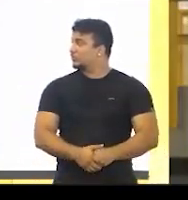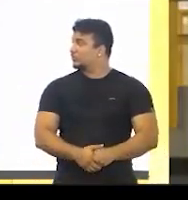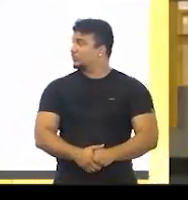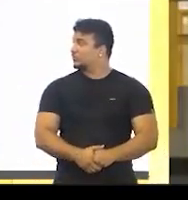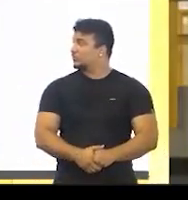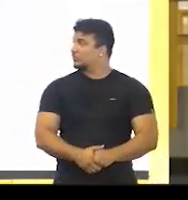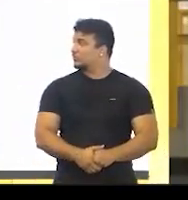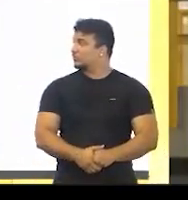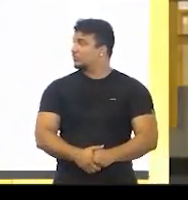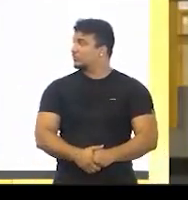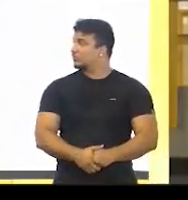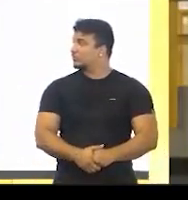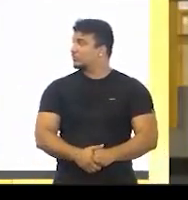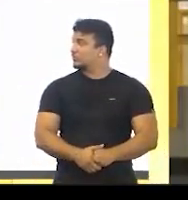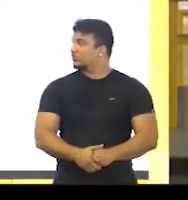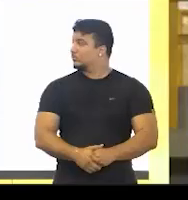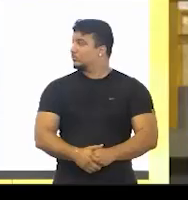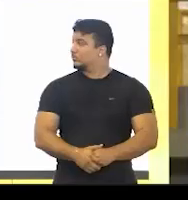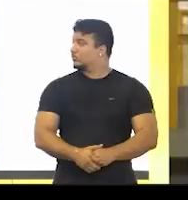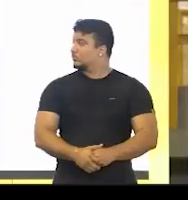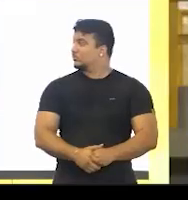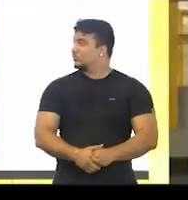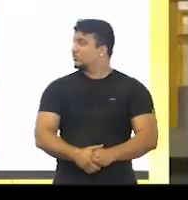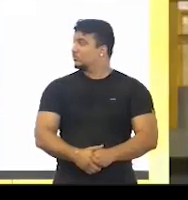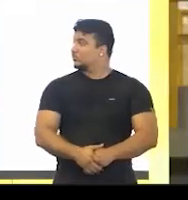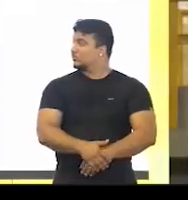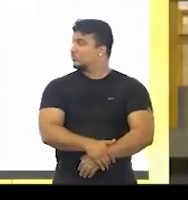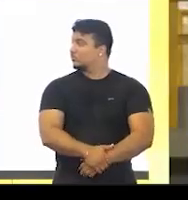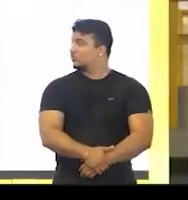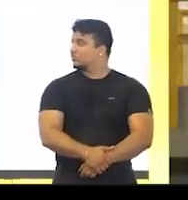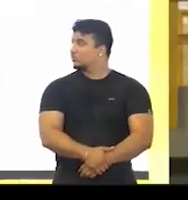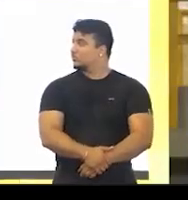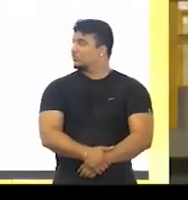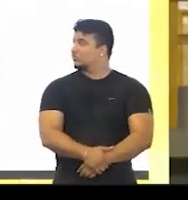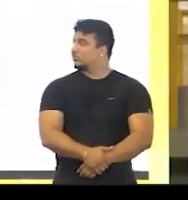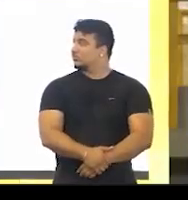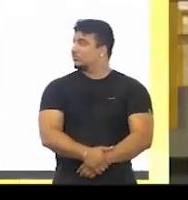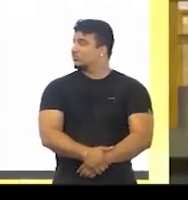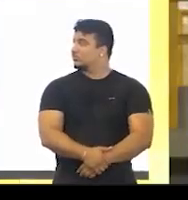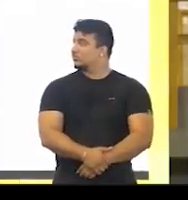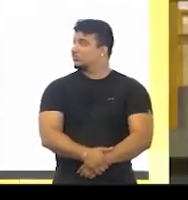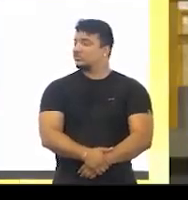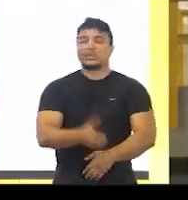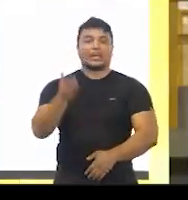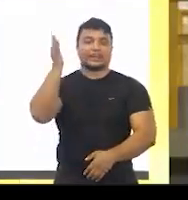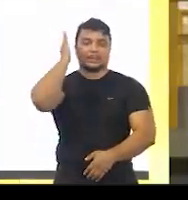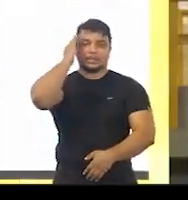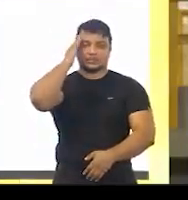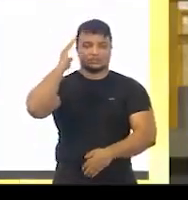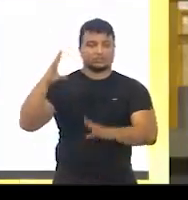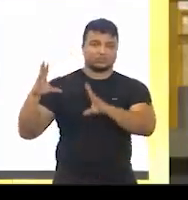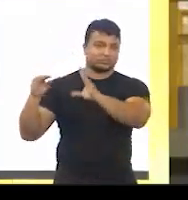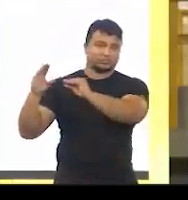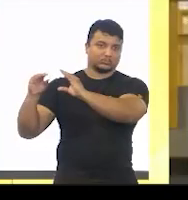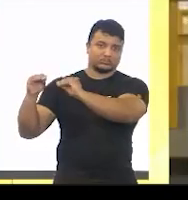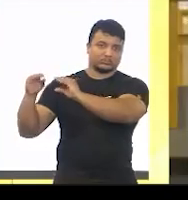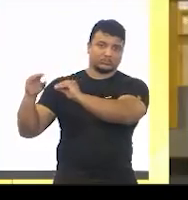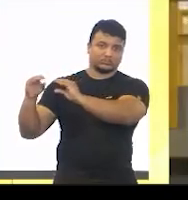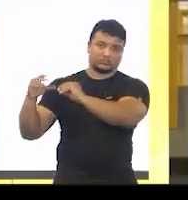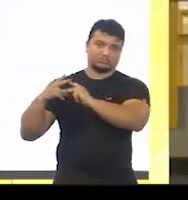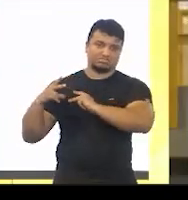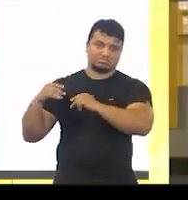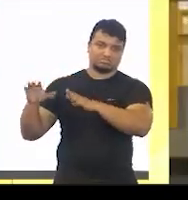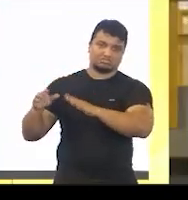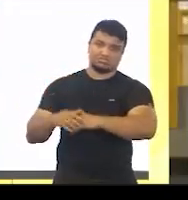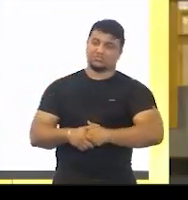Pode. Acabei de perguntar. Da bolsa do Google. É isso aí. Ah, entendi. Vai preparar a